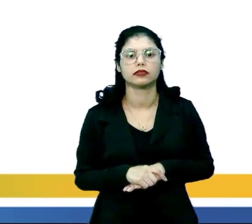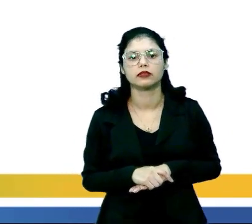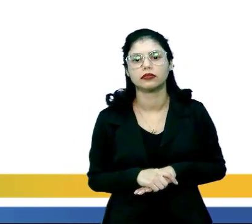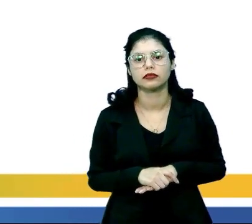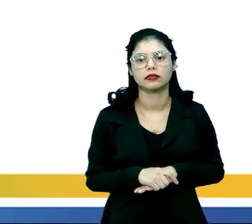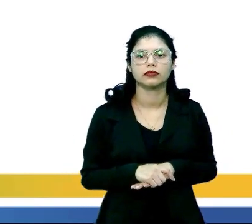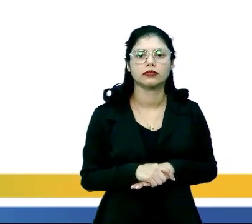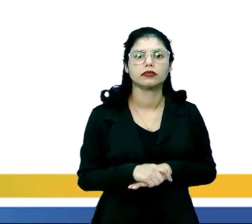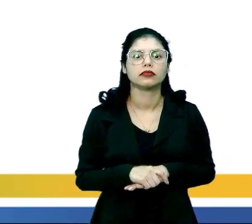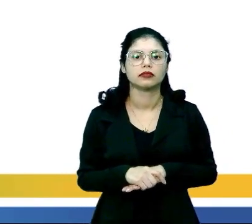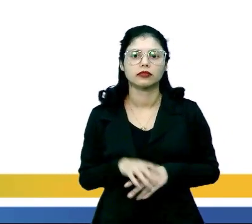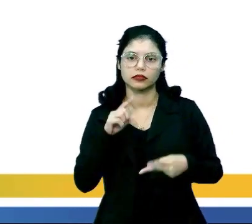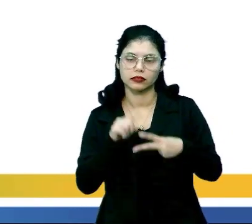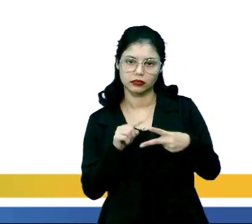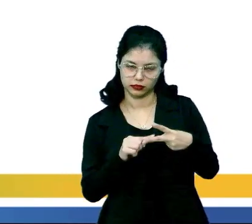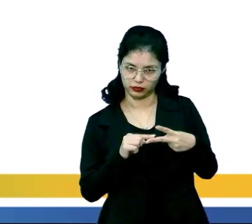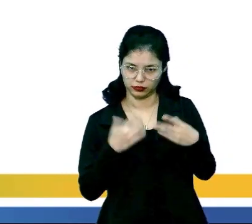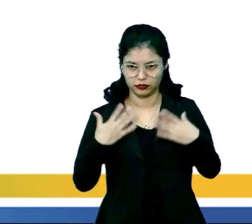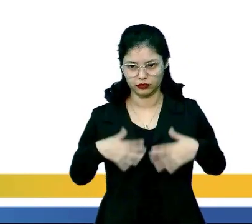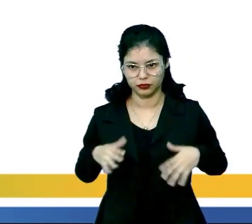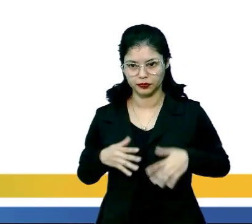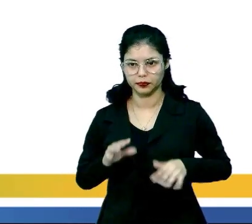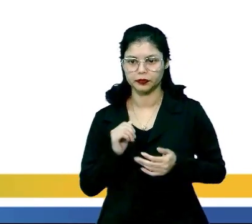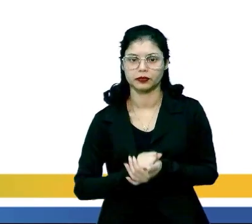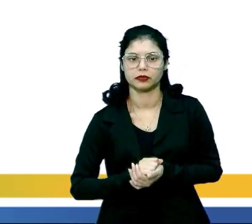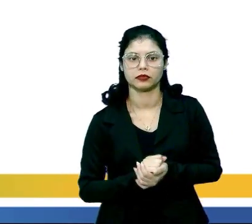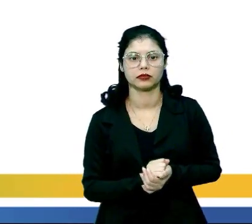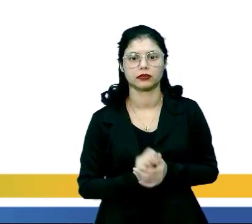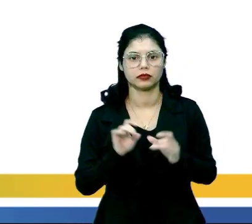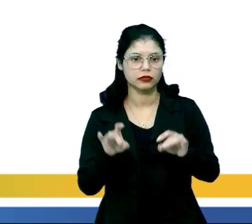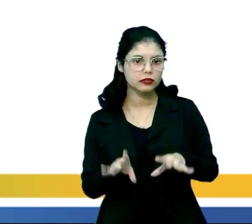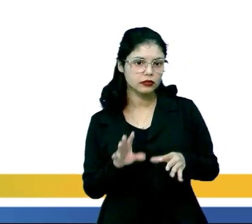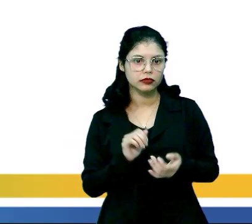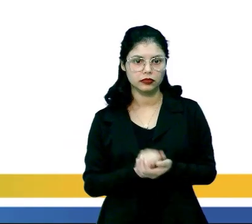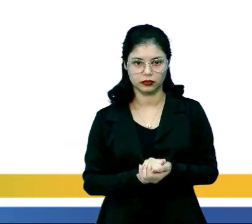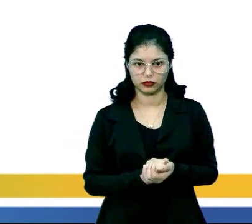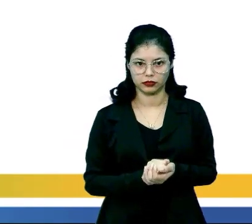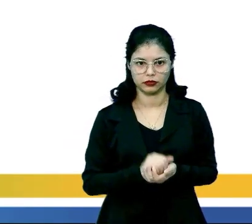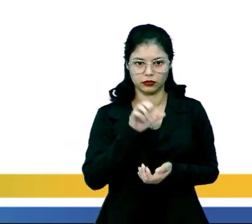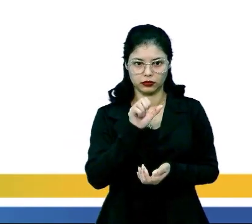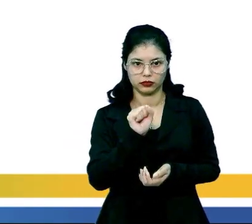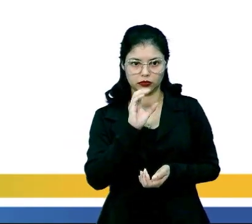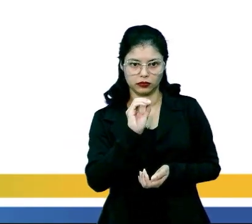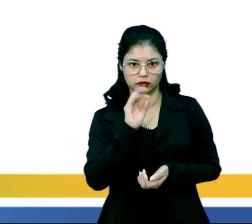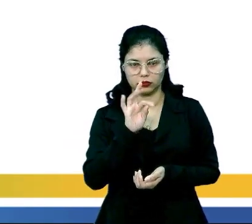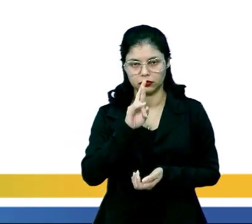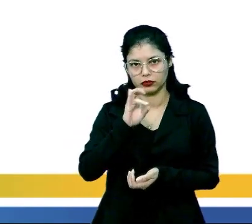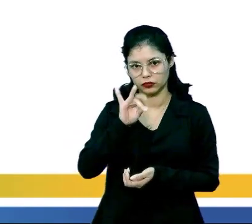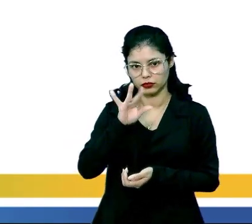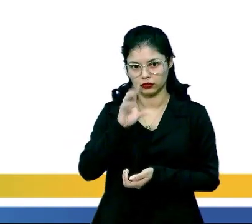diferença. Um é o estresse, né, e o outro já é calma. E por último, temos os movimentos, né,